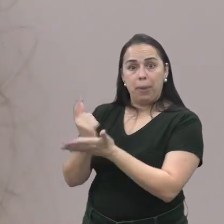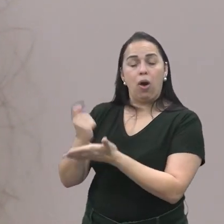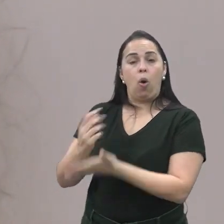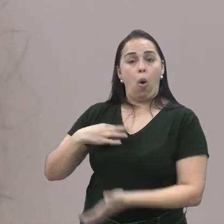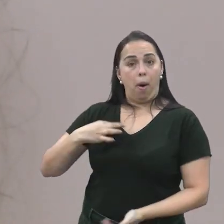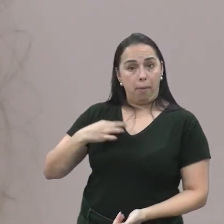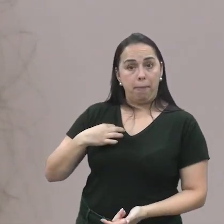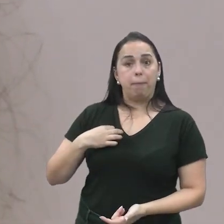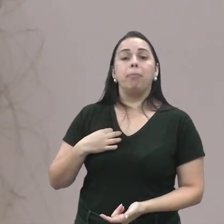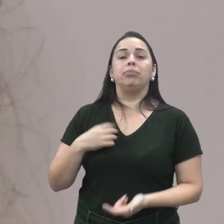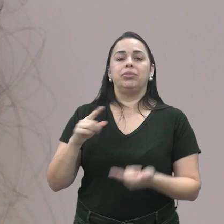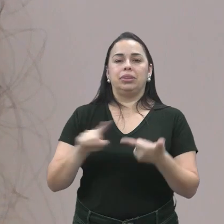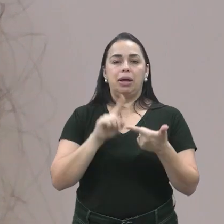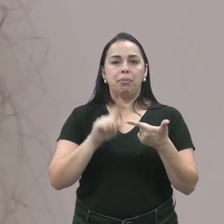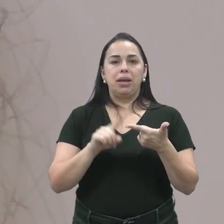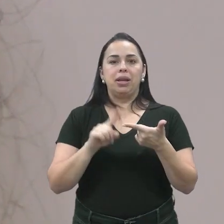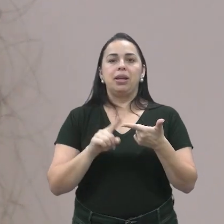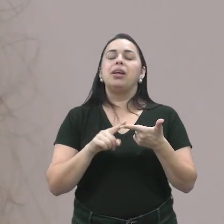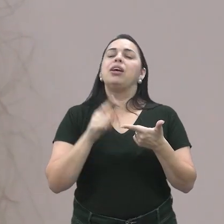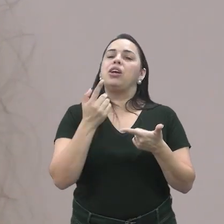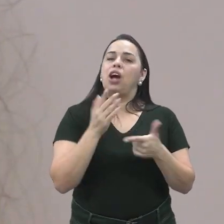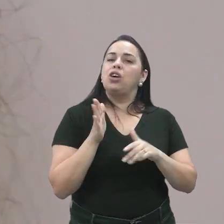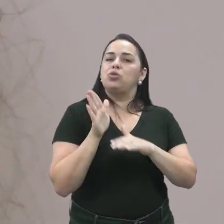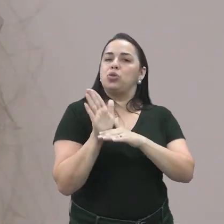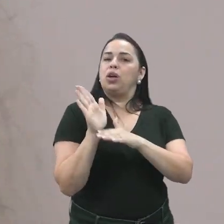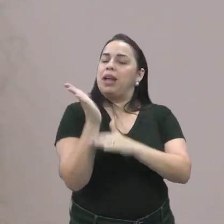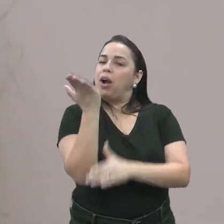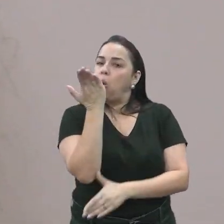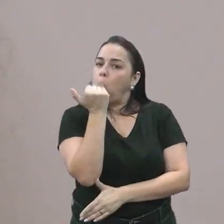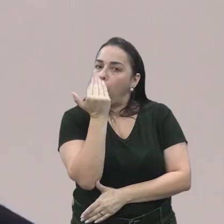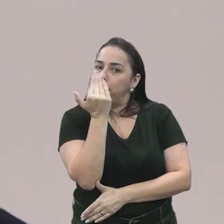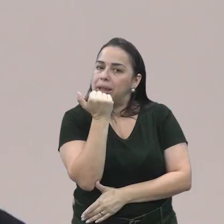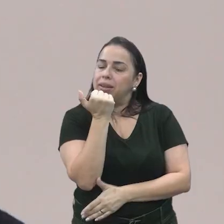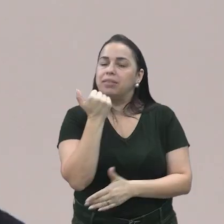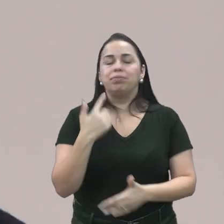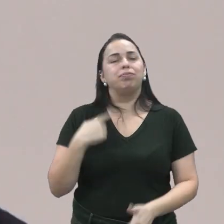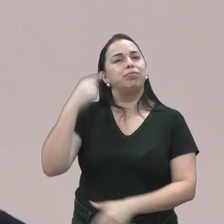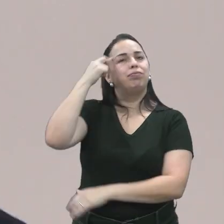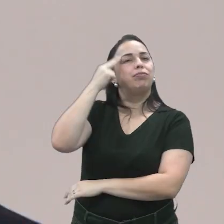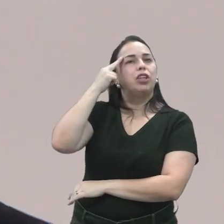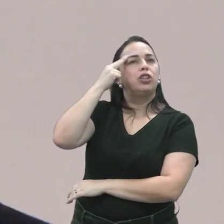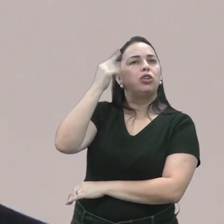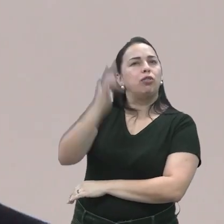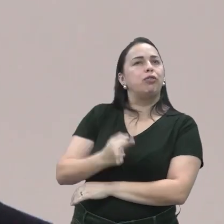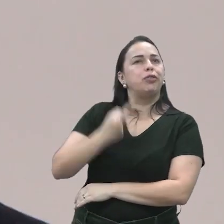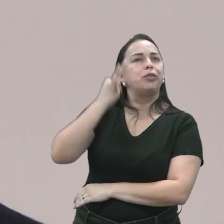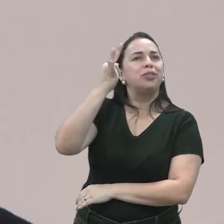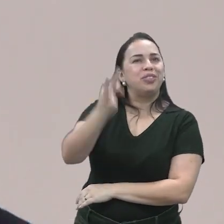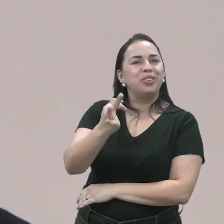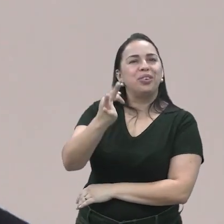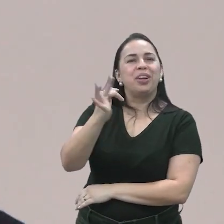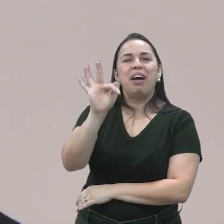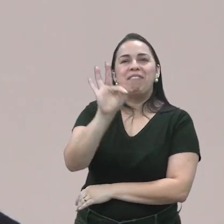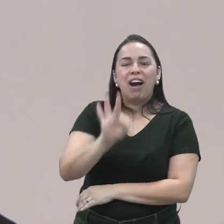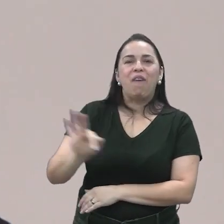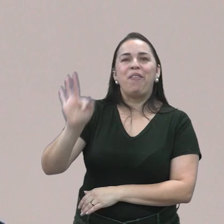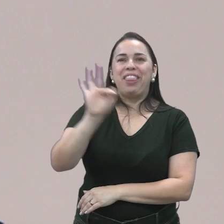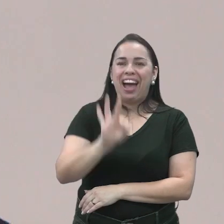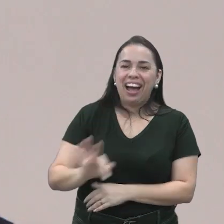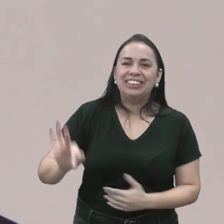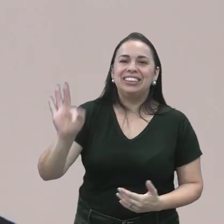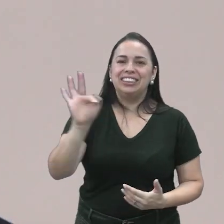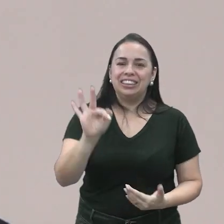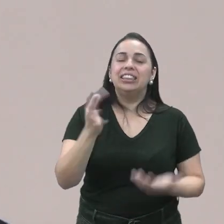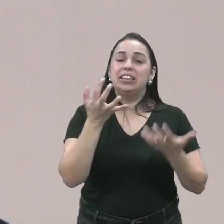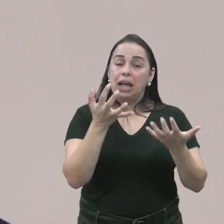recurso para comprar roupas para ir à escola e ajuda até na merenda. Hoje sonha com o futuro na universidade e aprendeu